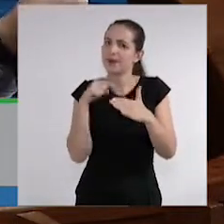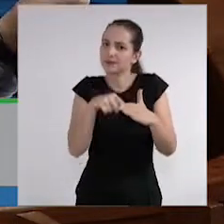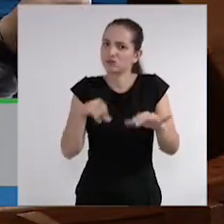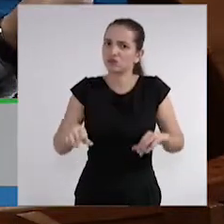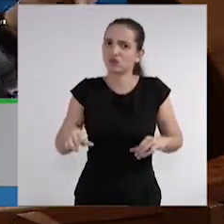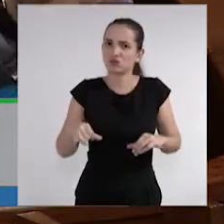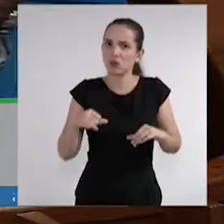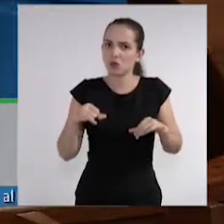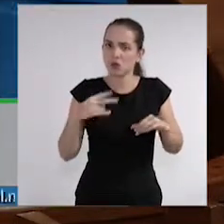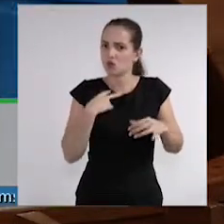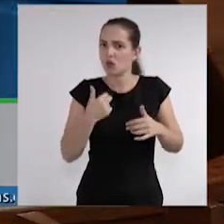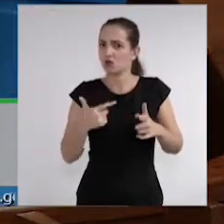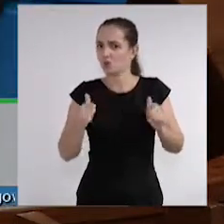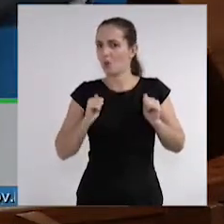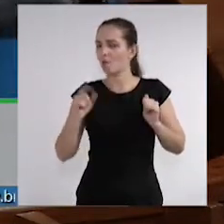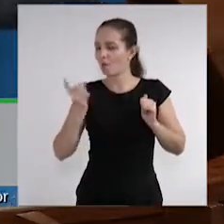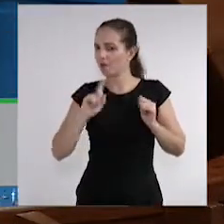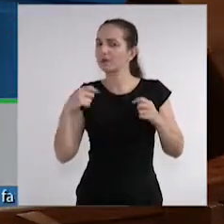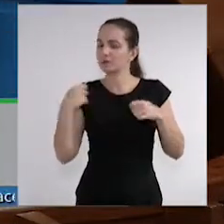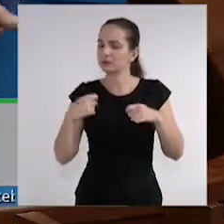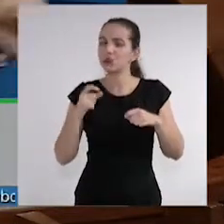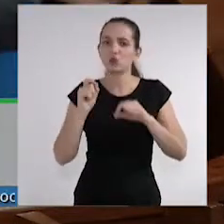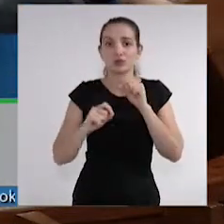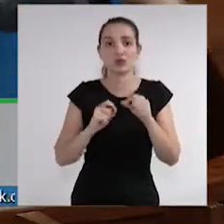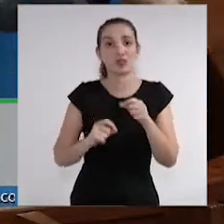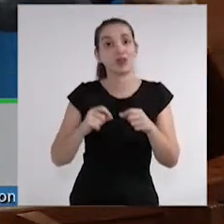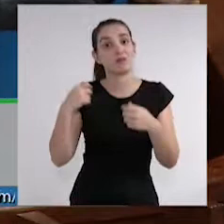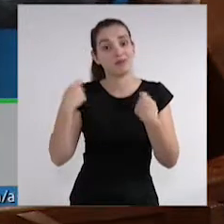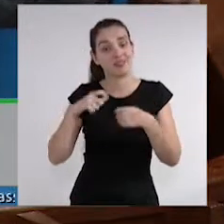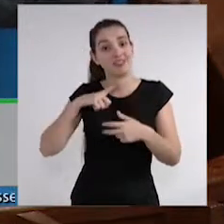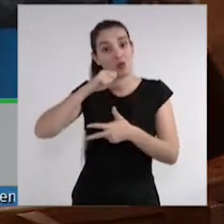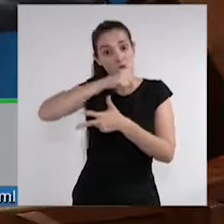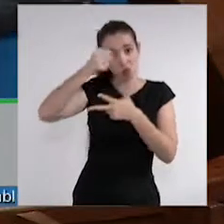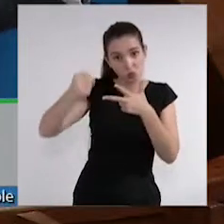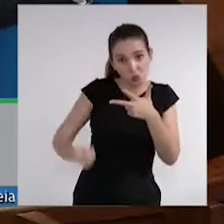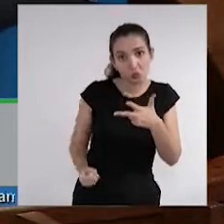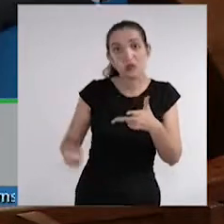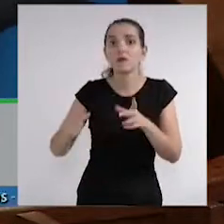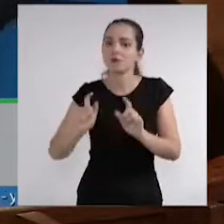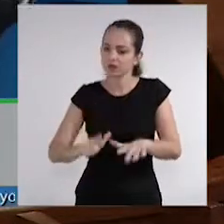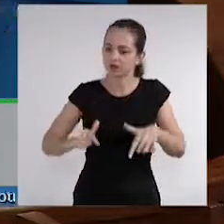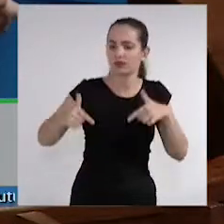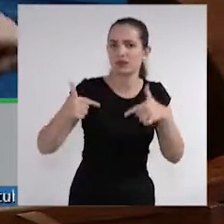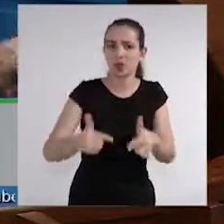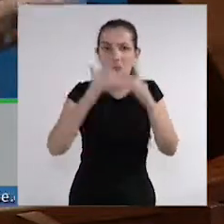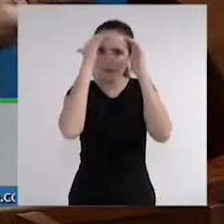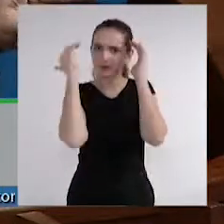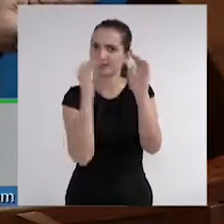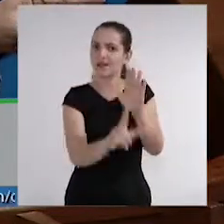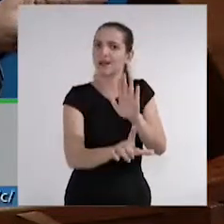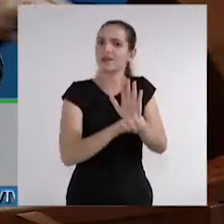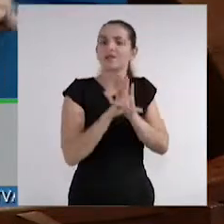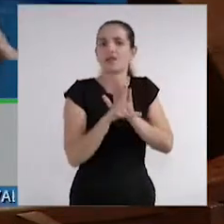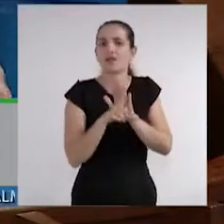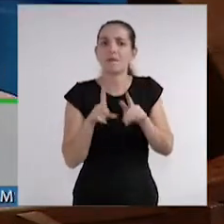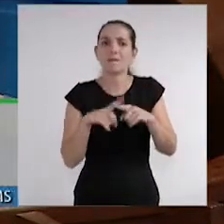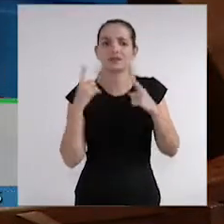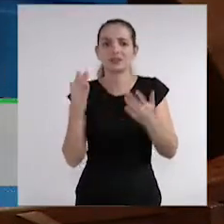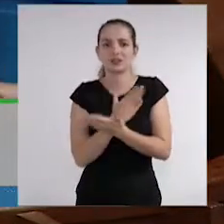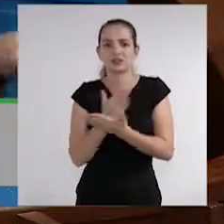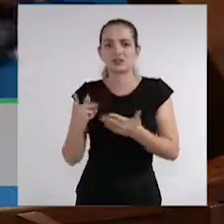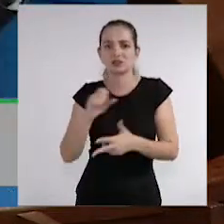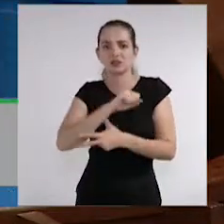atividade licitatória. Exato. O que tem que fazer é o poder público utilizar aquilo que a lei lhe oferece. O que há é uma leniência do